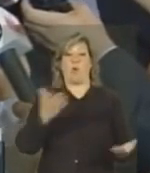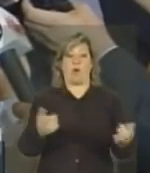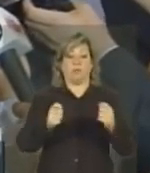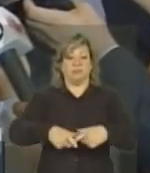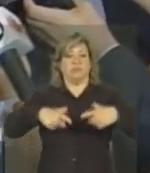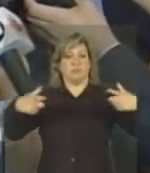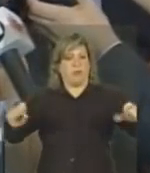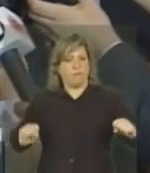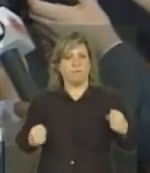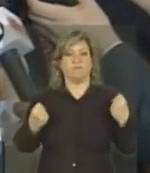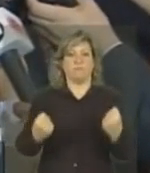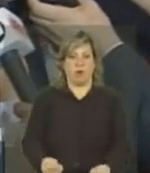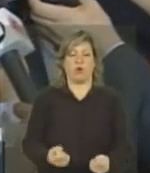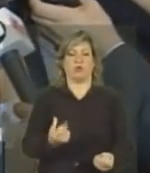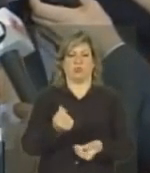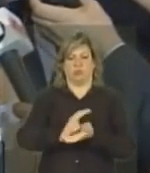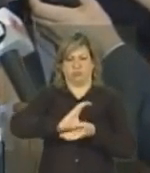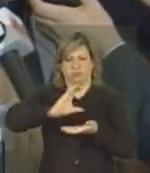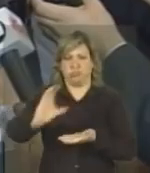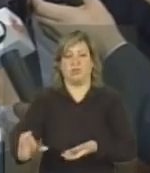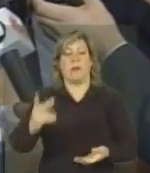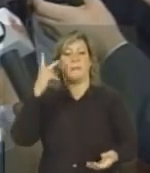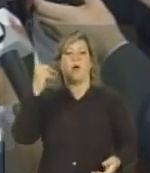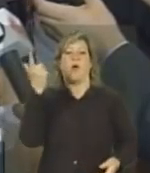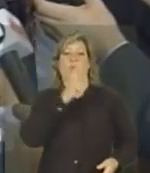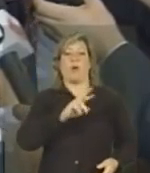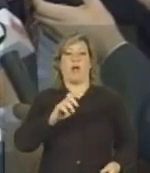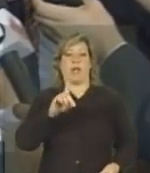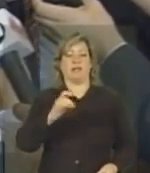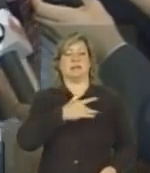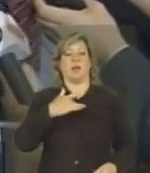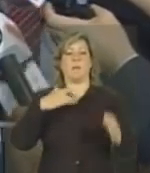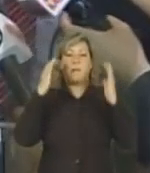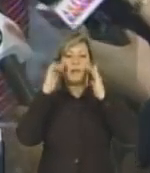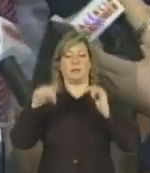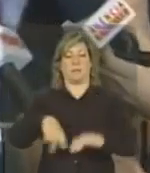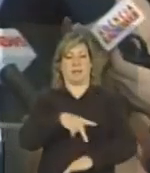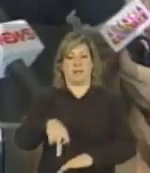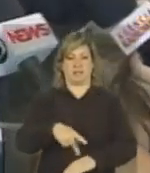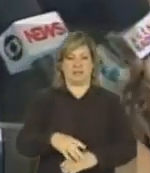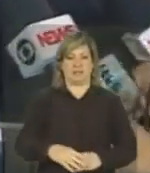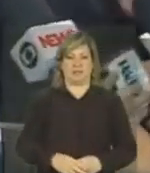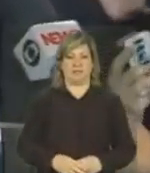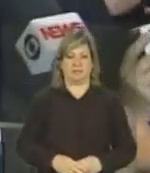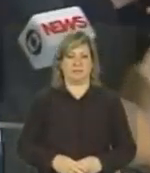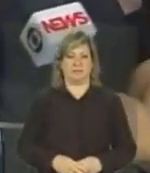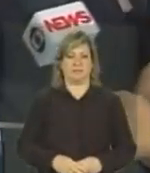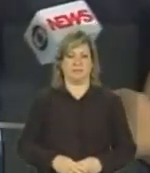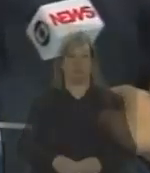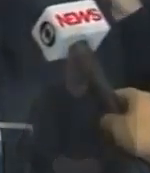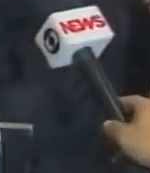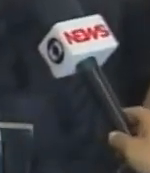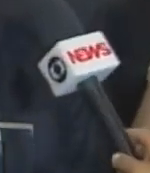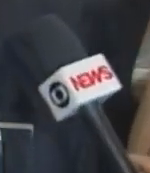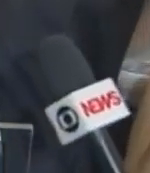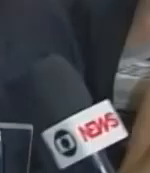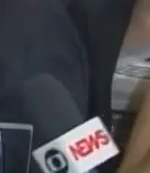ampliar fortemente os recursos para termos uma rede de saúde mental no país. Ministro, quando as câmeras